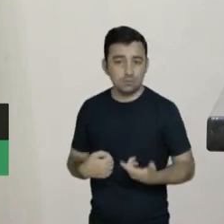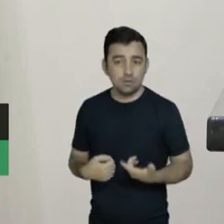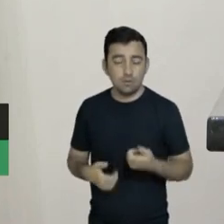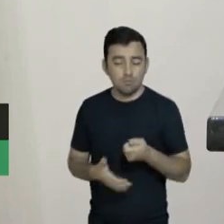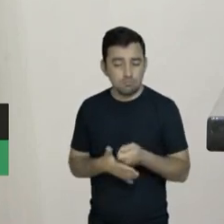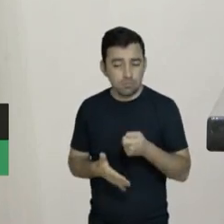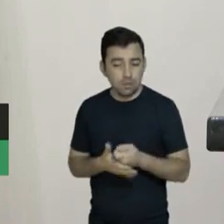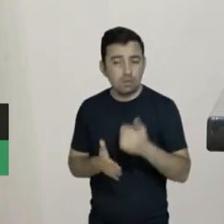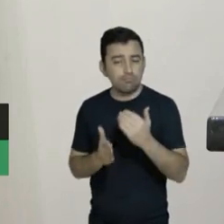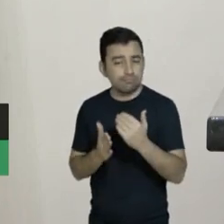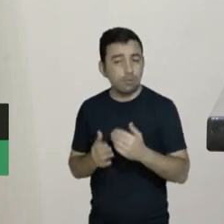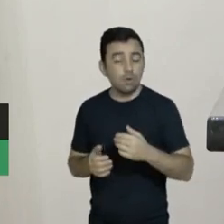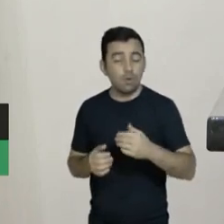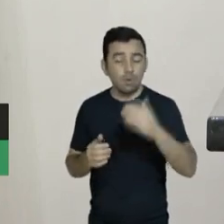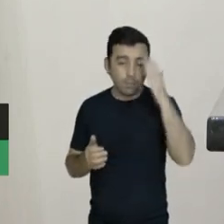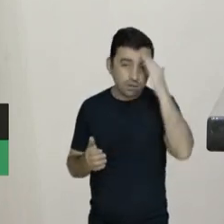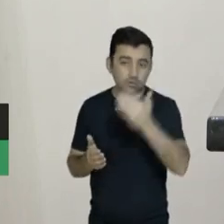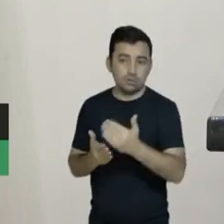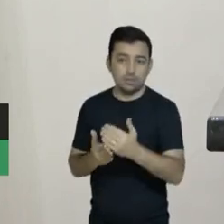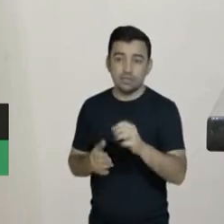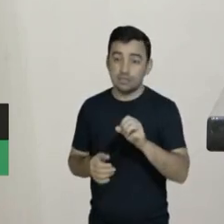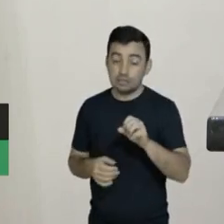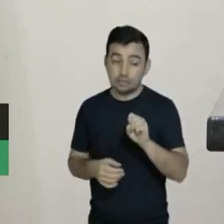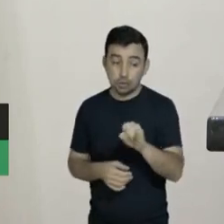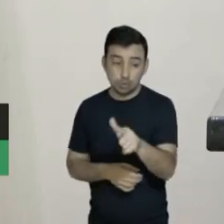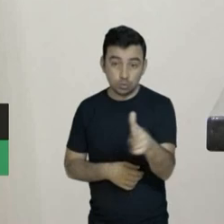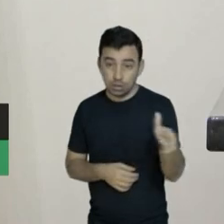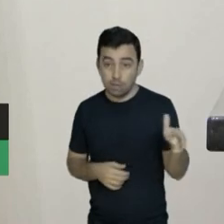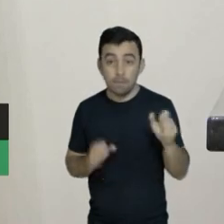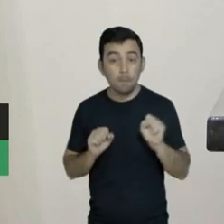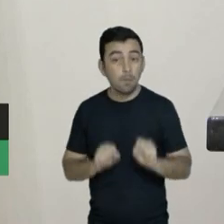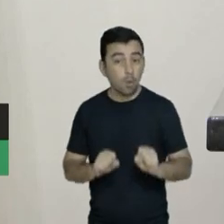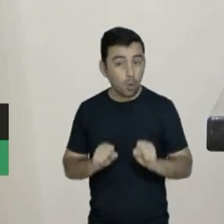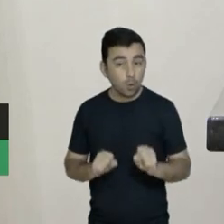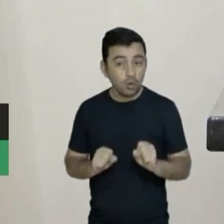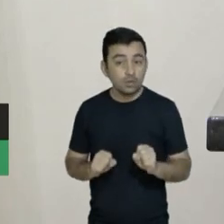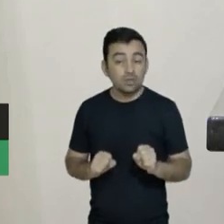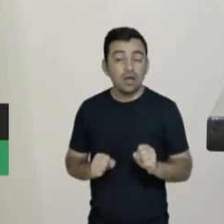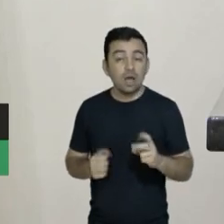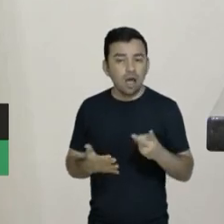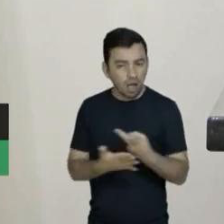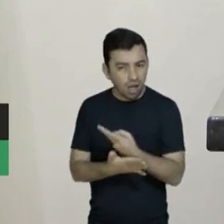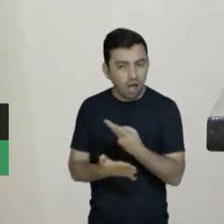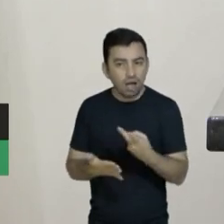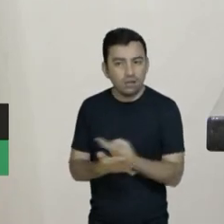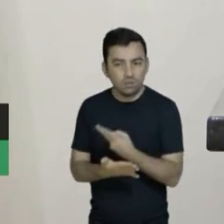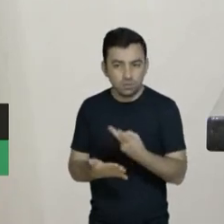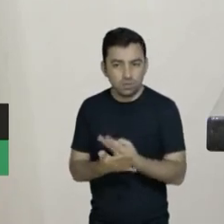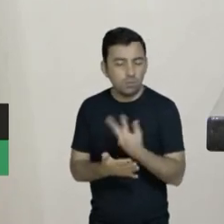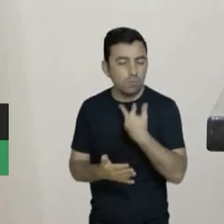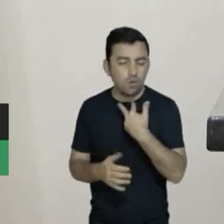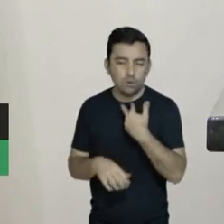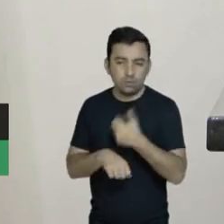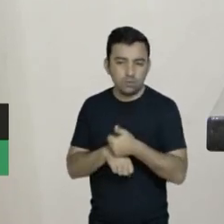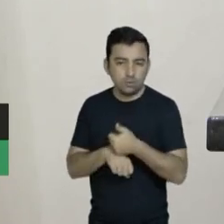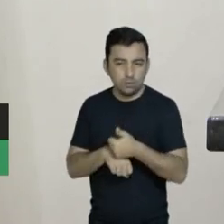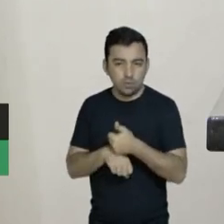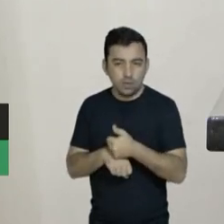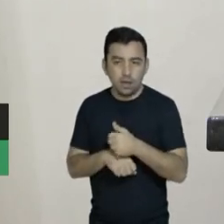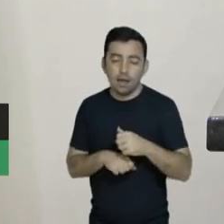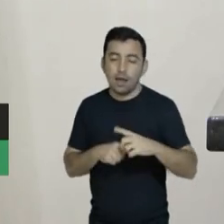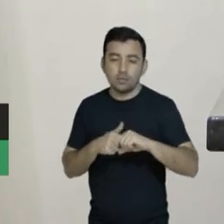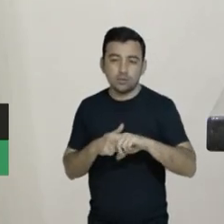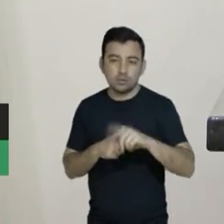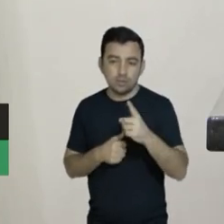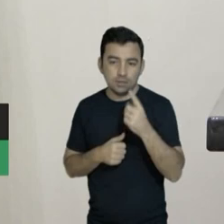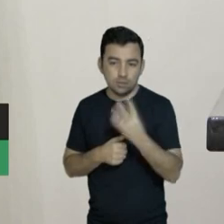cumprir. E os que não são podem ser autuados por exercício ilegal da própria profissão, artigo